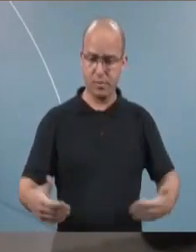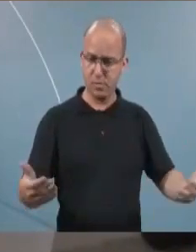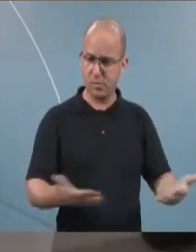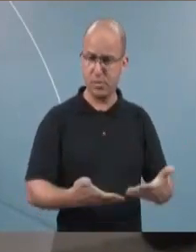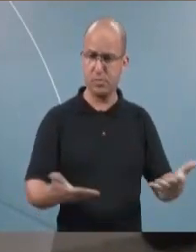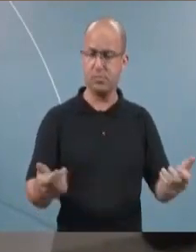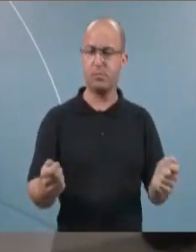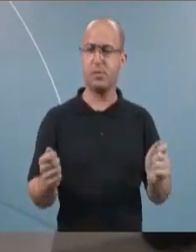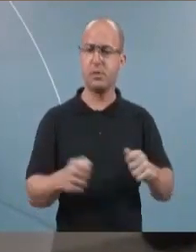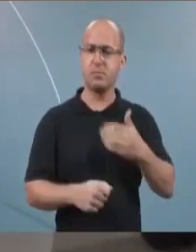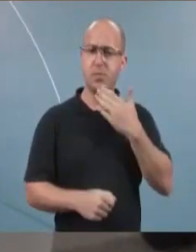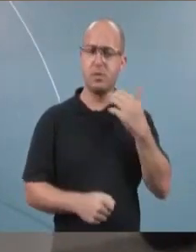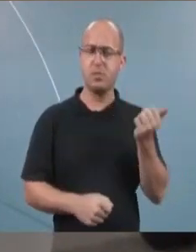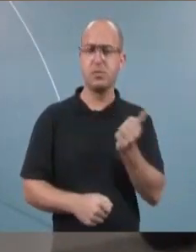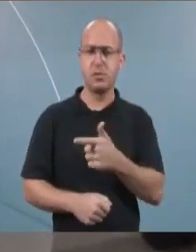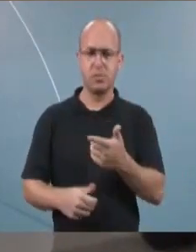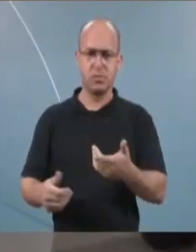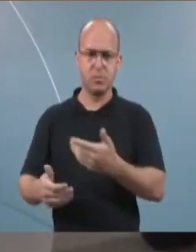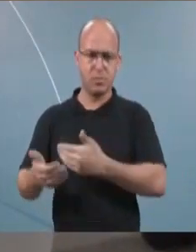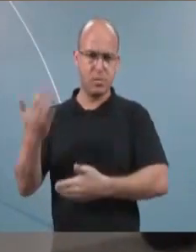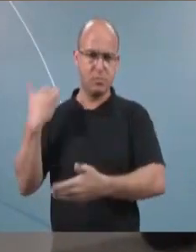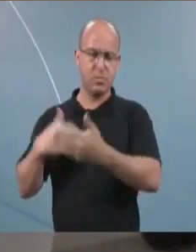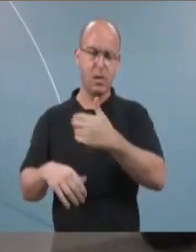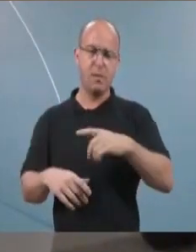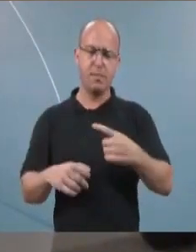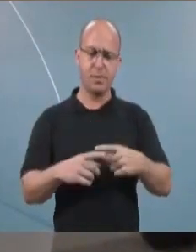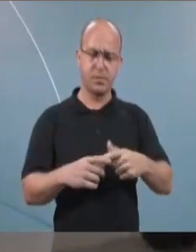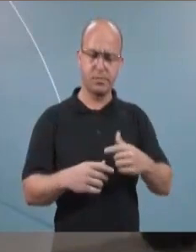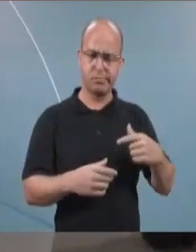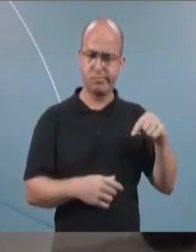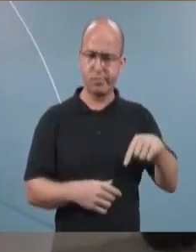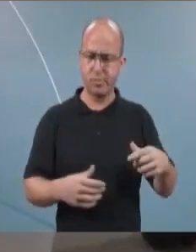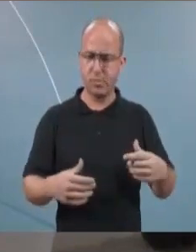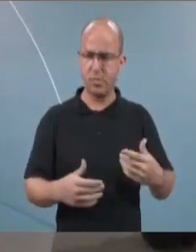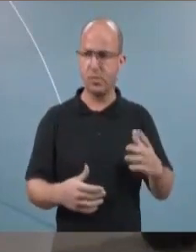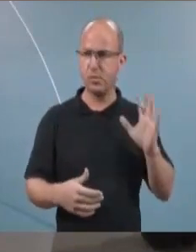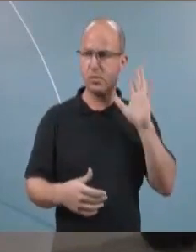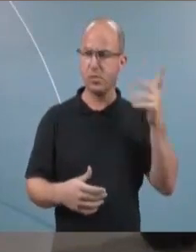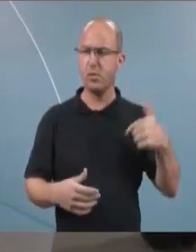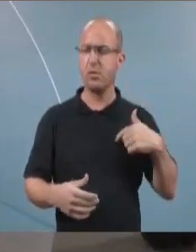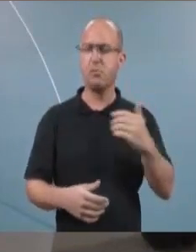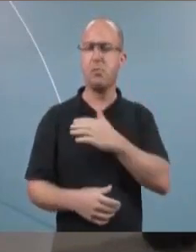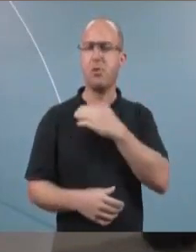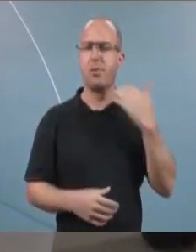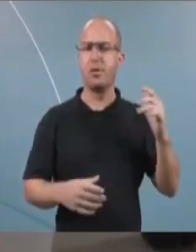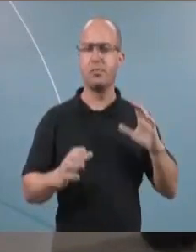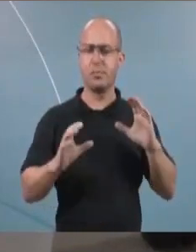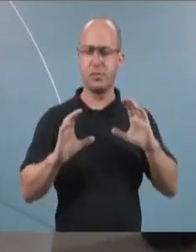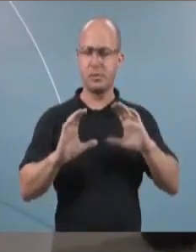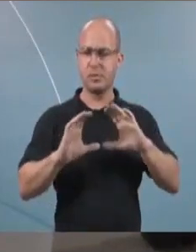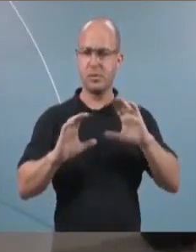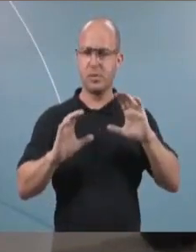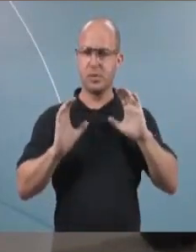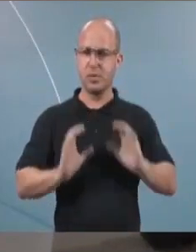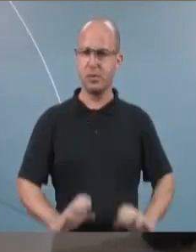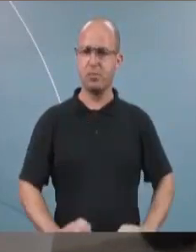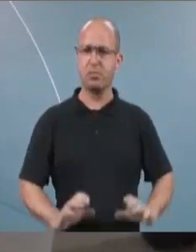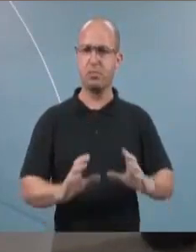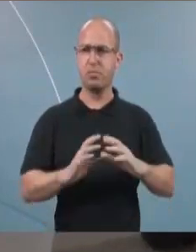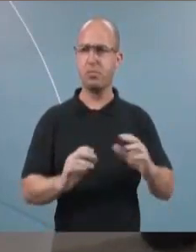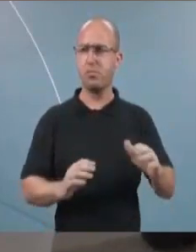senhor presidente nós vamos embora desse mundo como civilização mais cedo do que